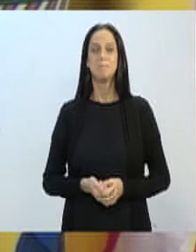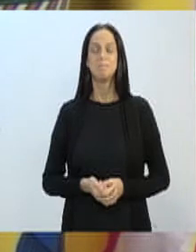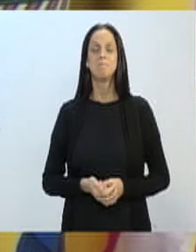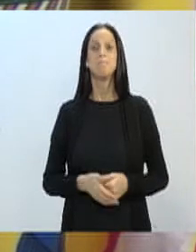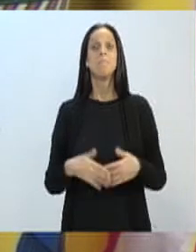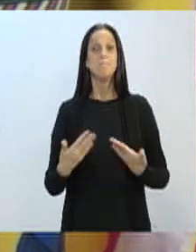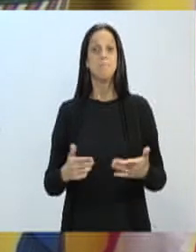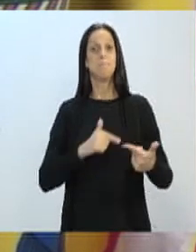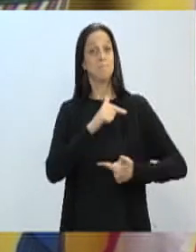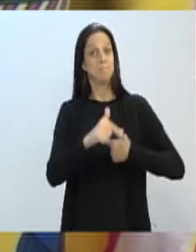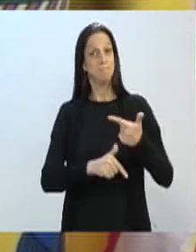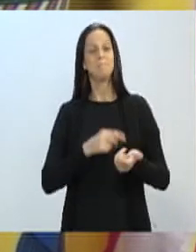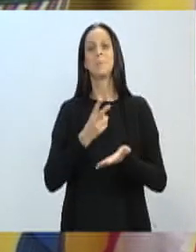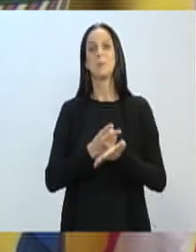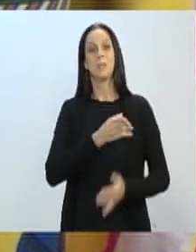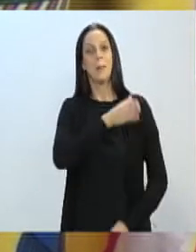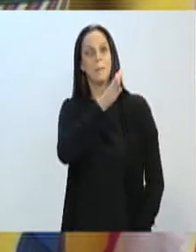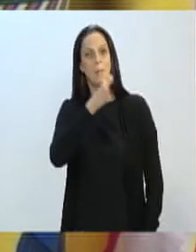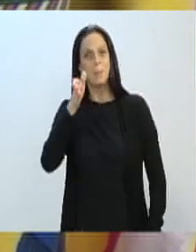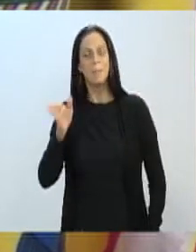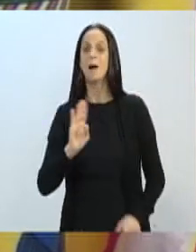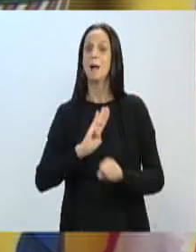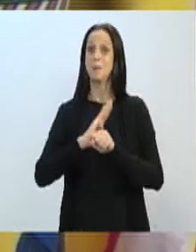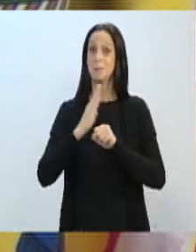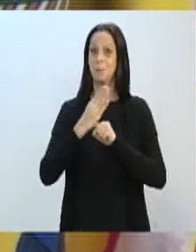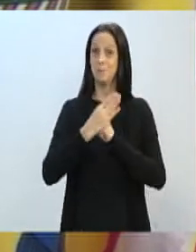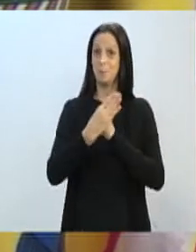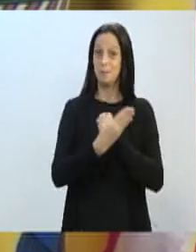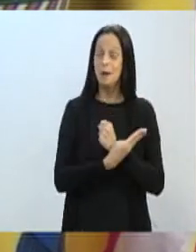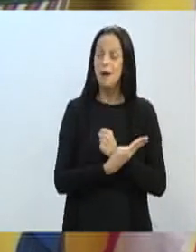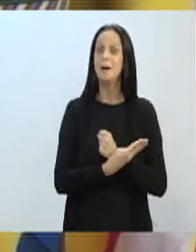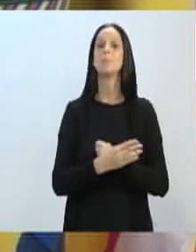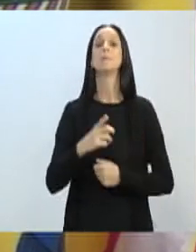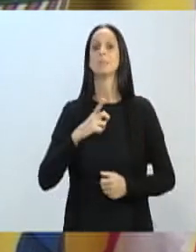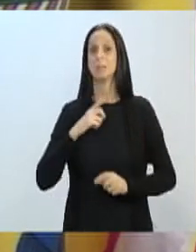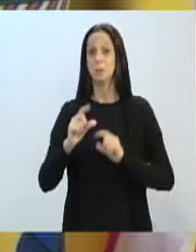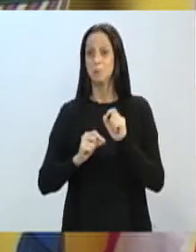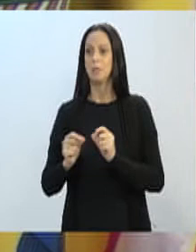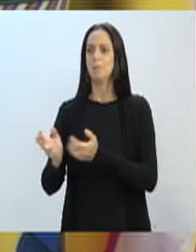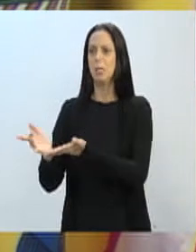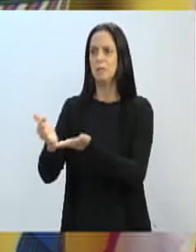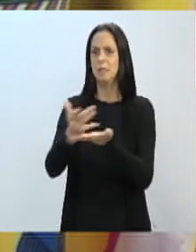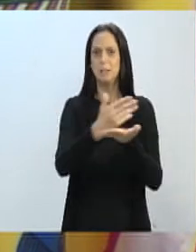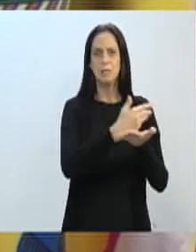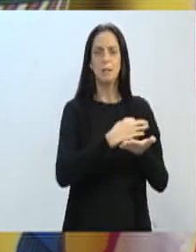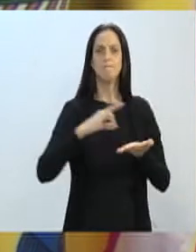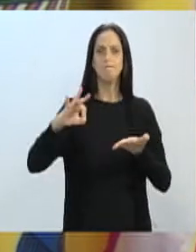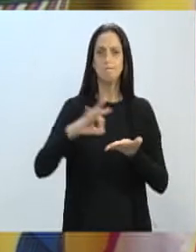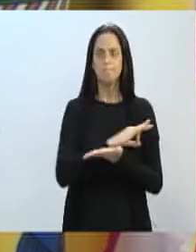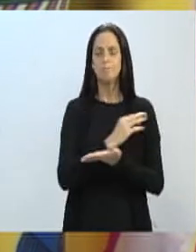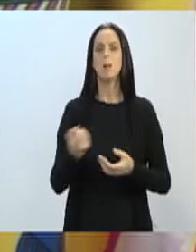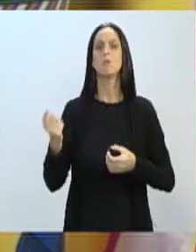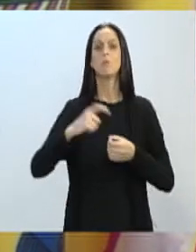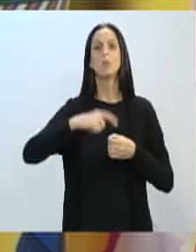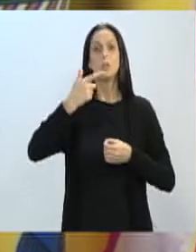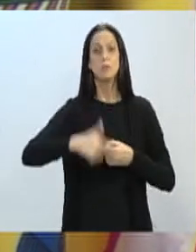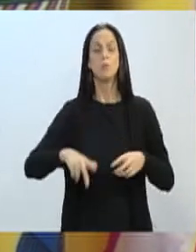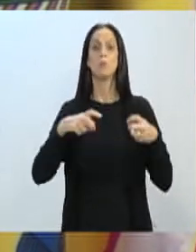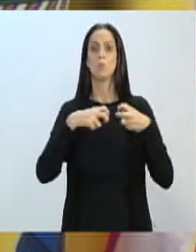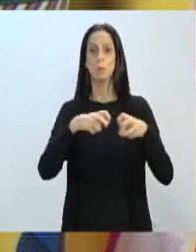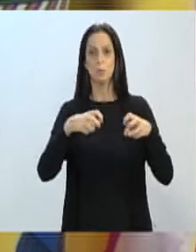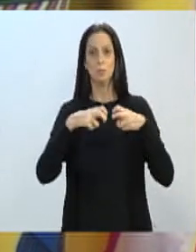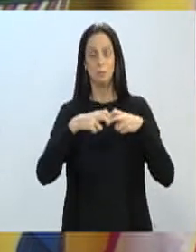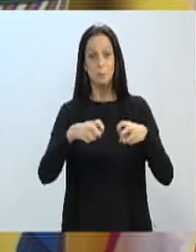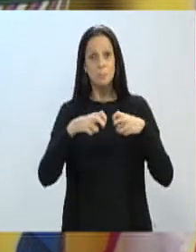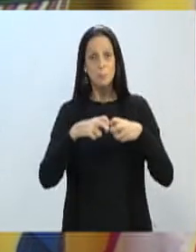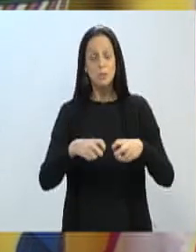continuamos nossos trabalhos em baixo nós trabalha bem completo Presidente nós temos um abaixo eu te retorno da linha 120 do transporte público